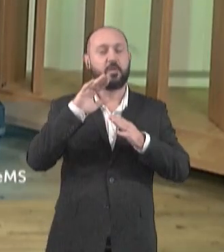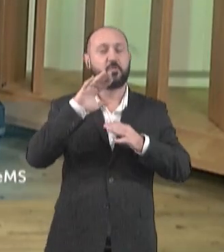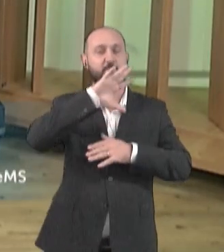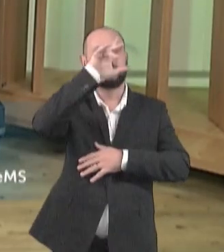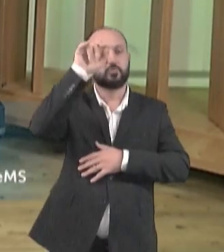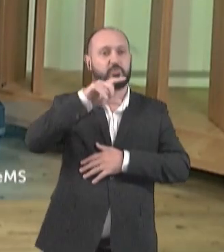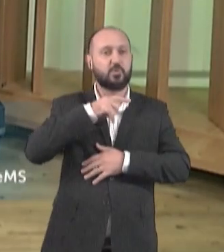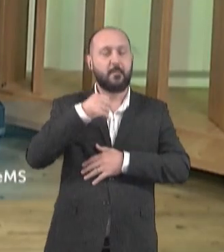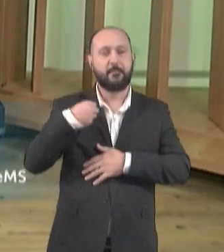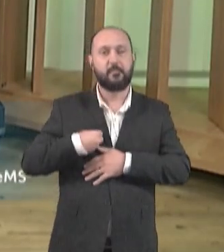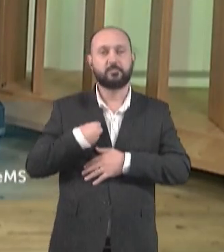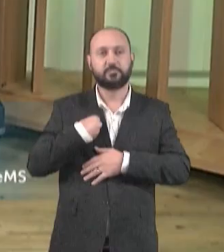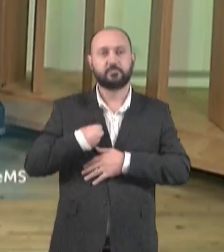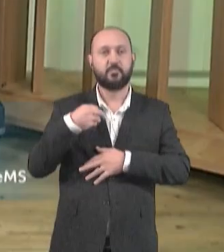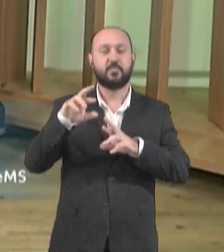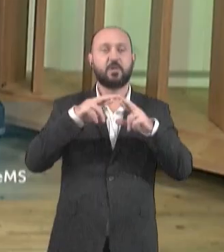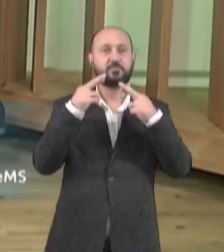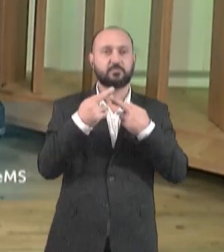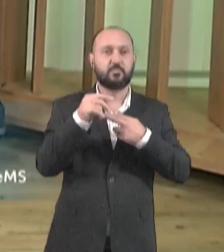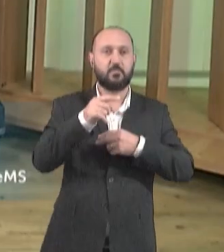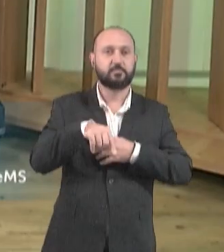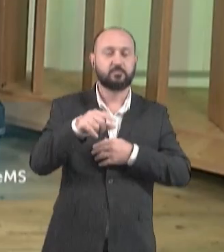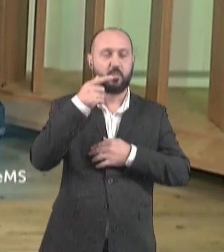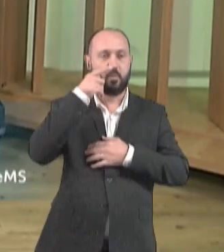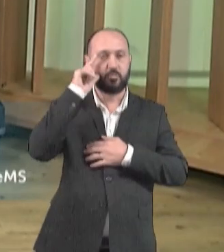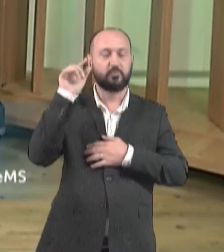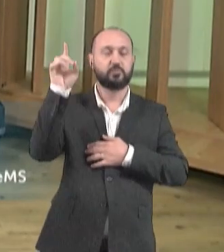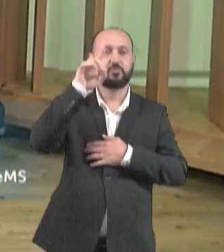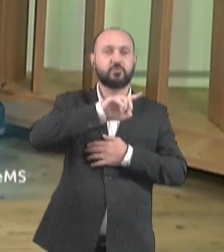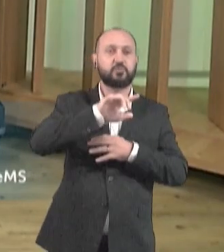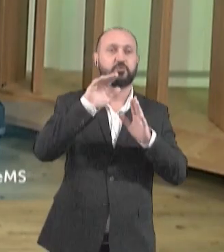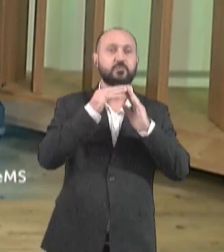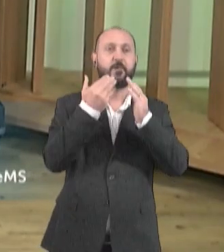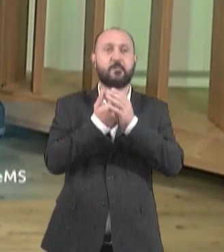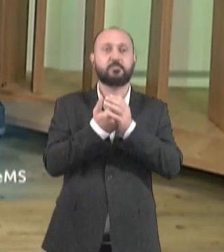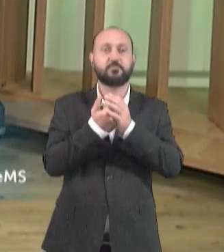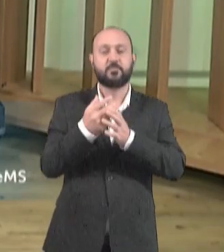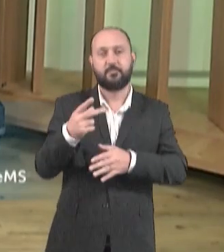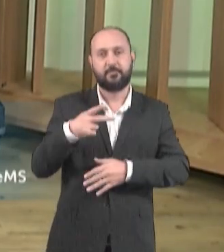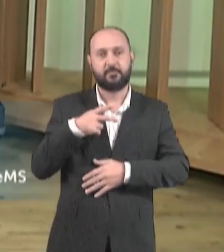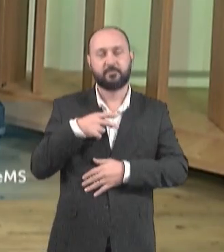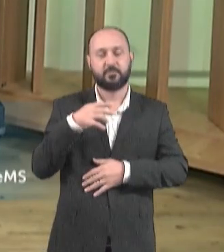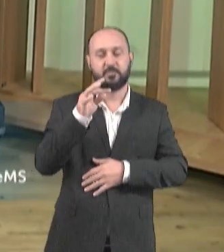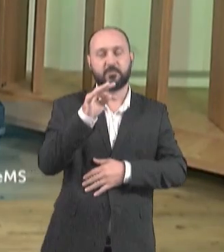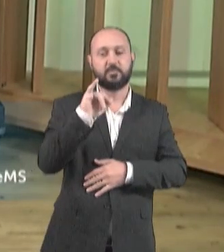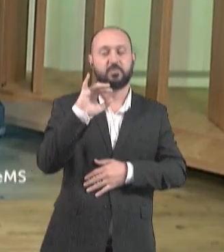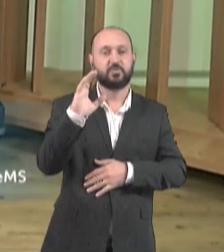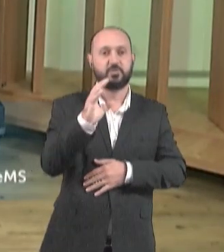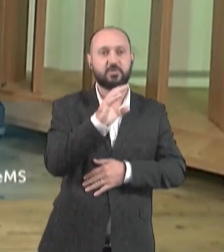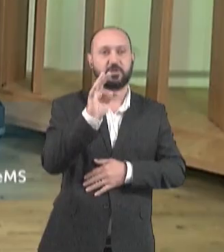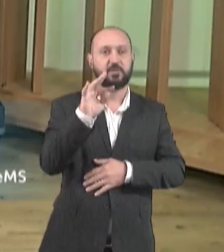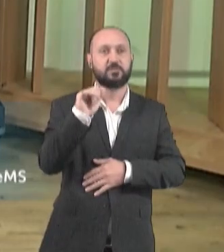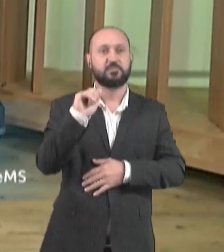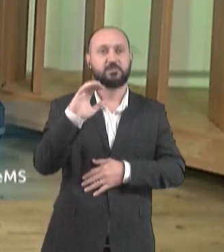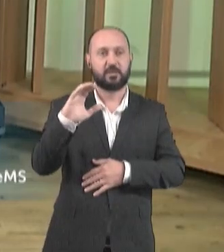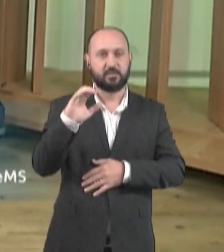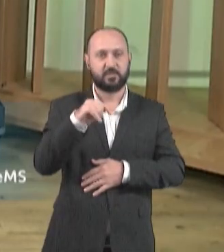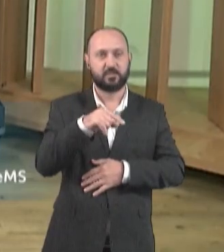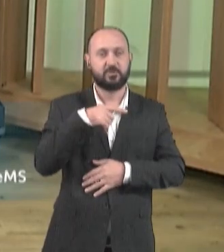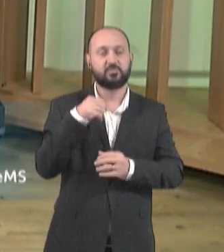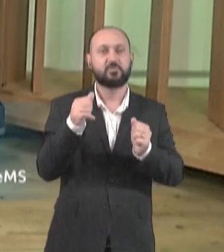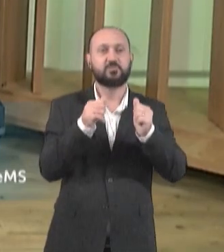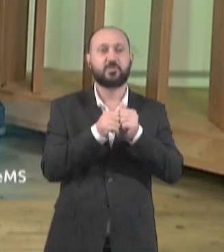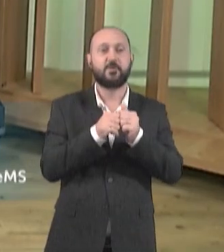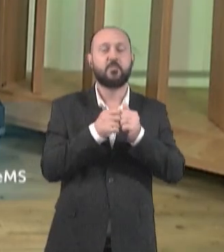Sul. Eles participam da sessão plenária. Ontem foi o dia de uma escola particular, Escola Tic-Tac, esteve aqui na Casa de Leis